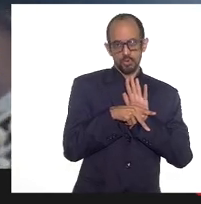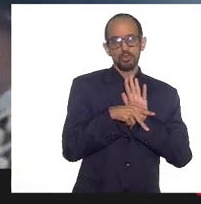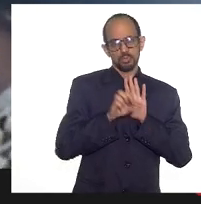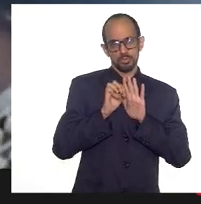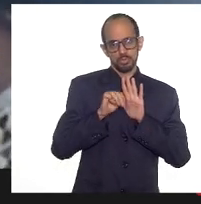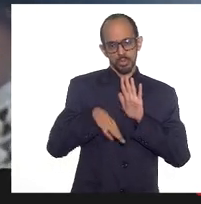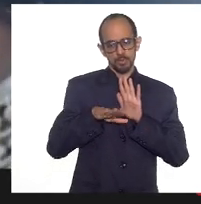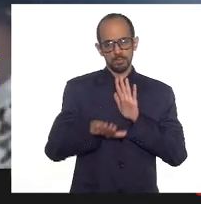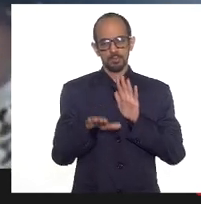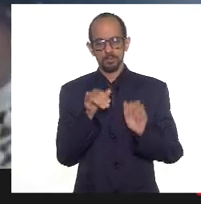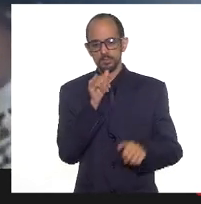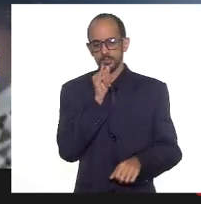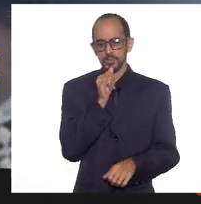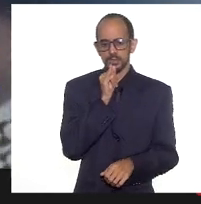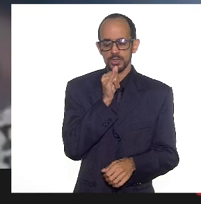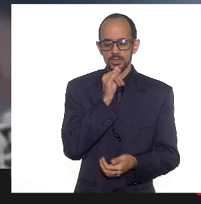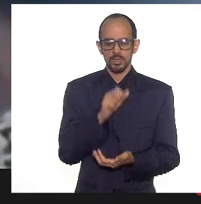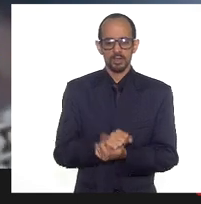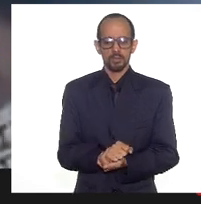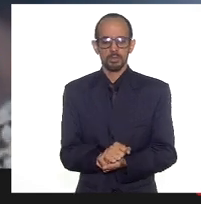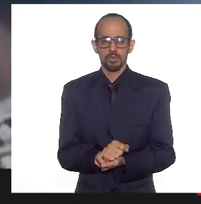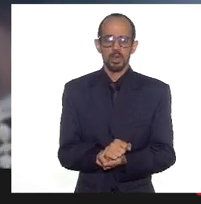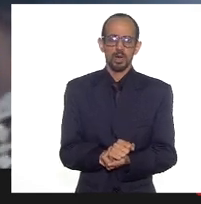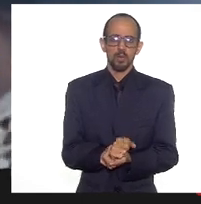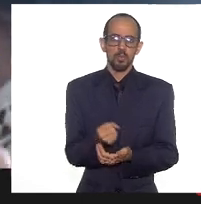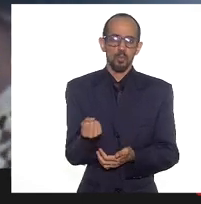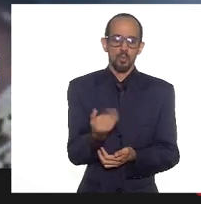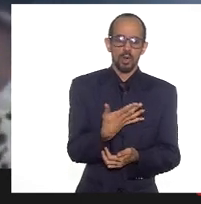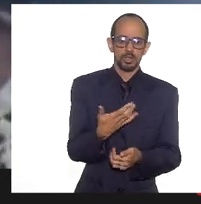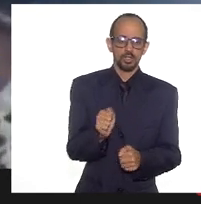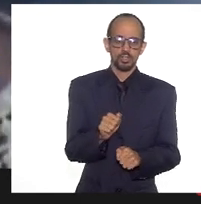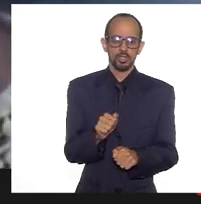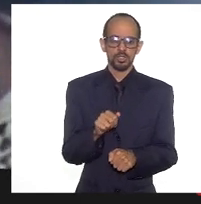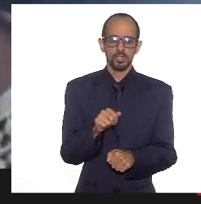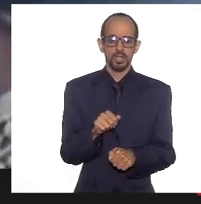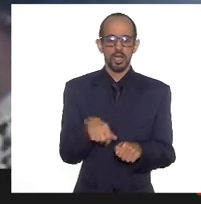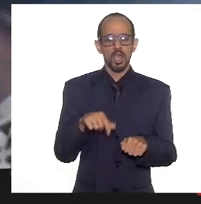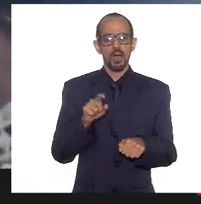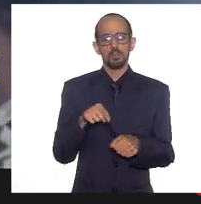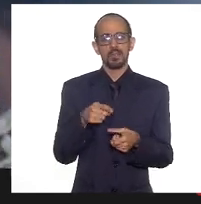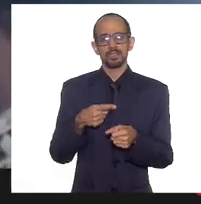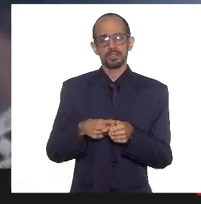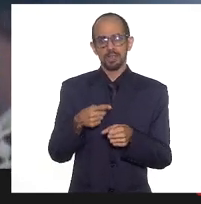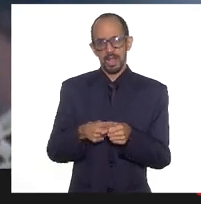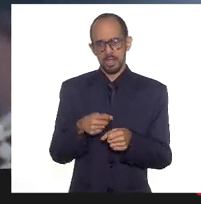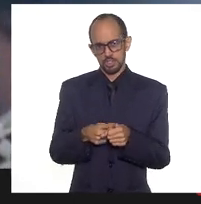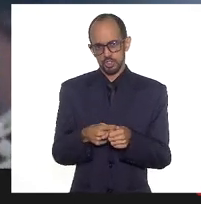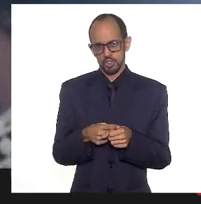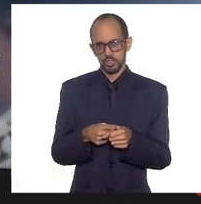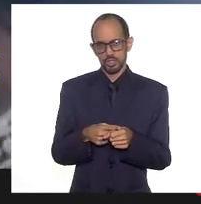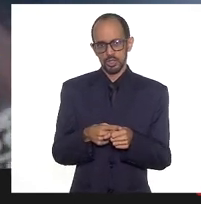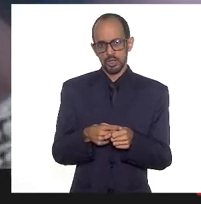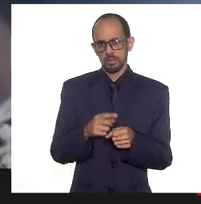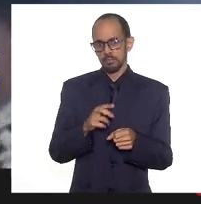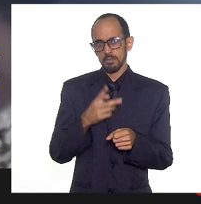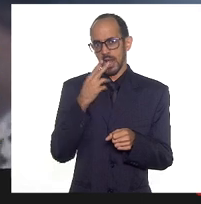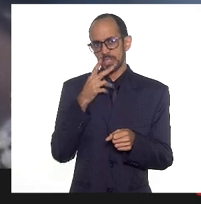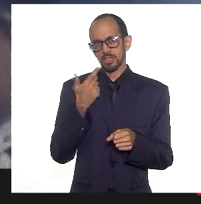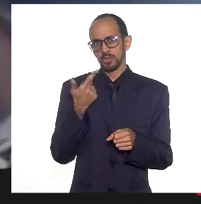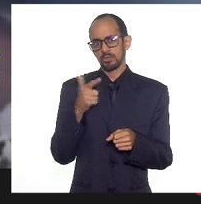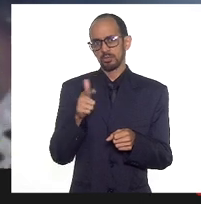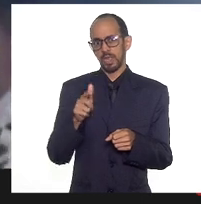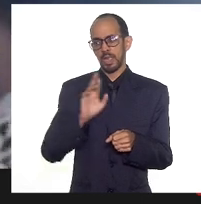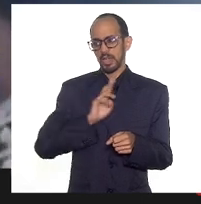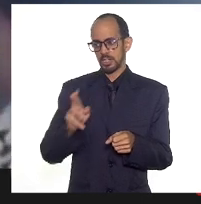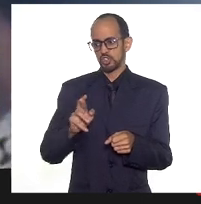de laicidade, se pensa no modelo de laicidade à francesa, né? Onde a religião não está presente no espaço público, que não tem nada